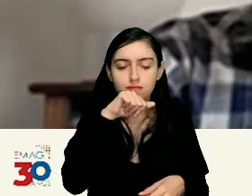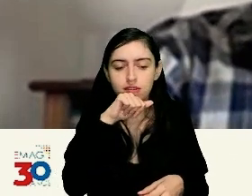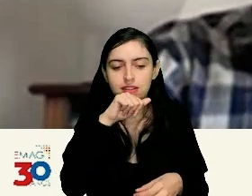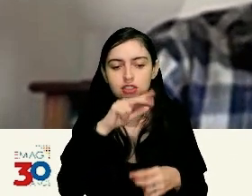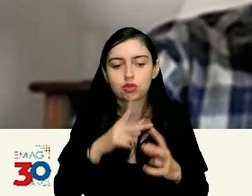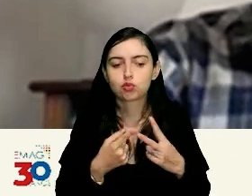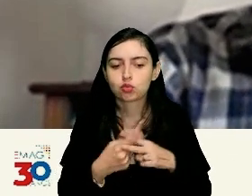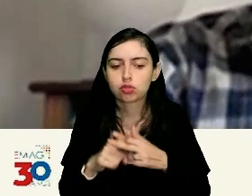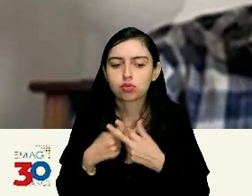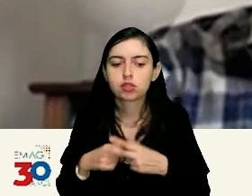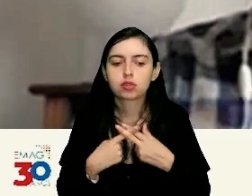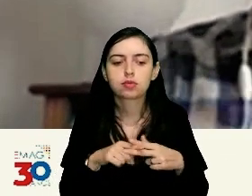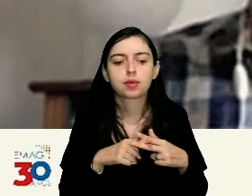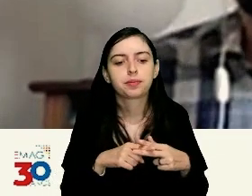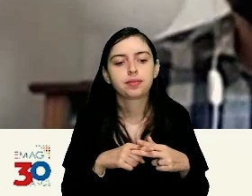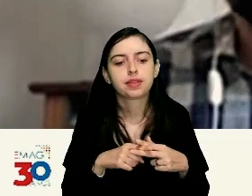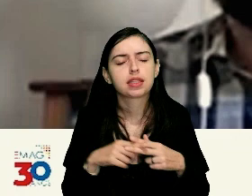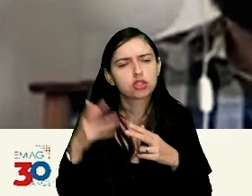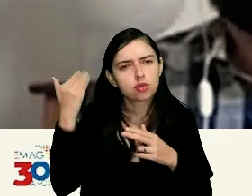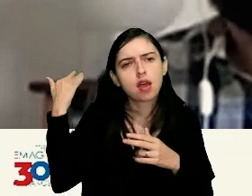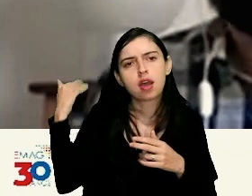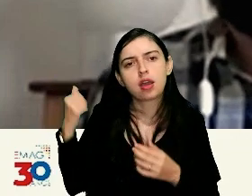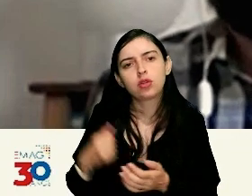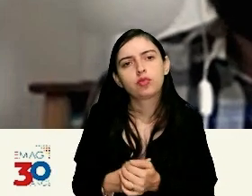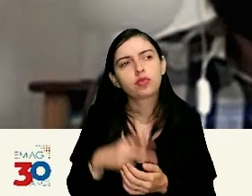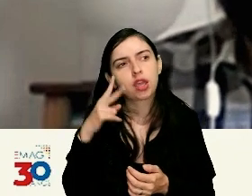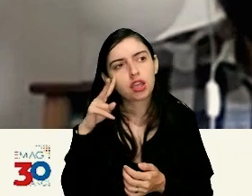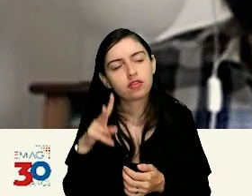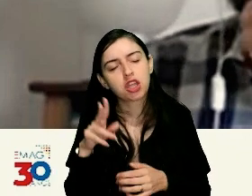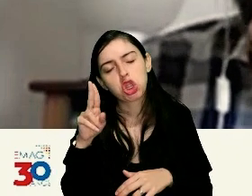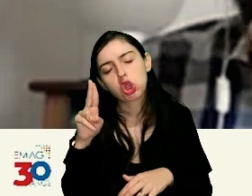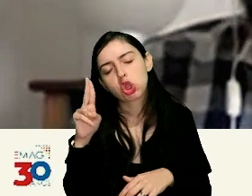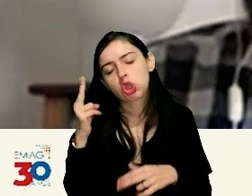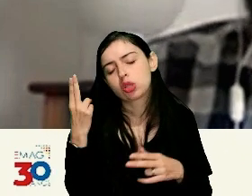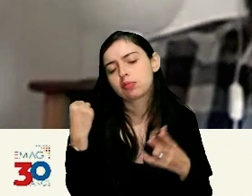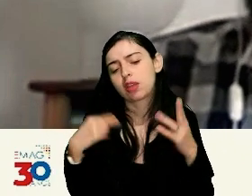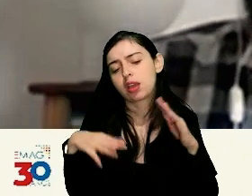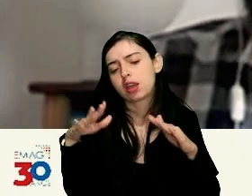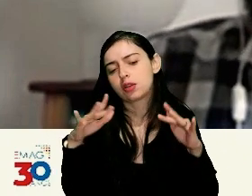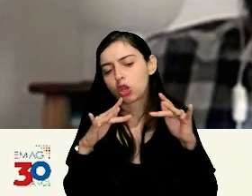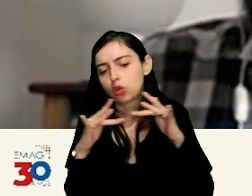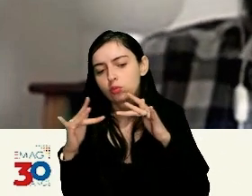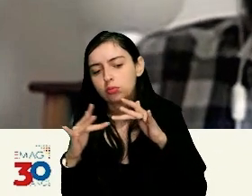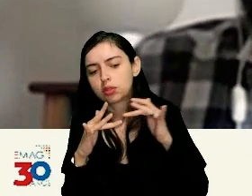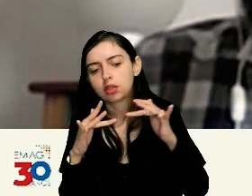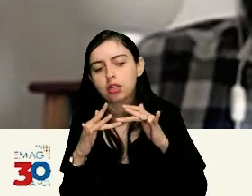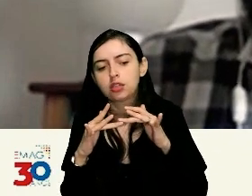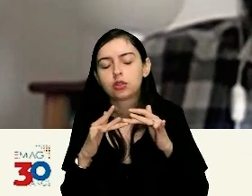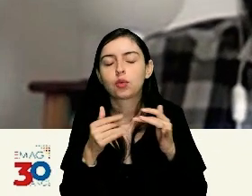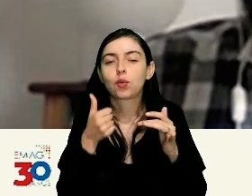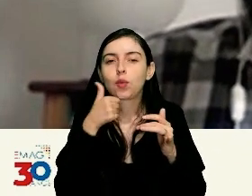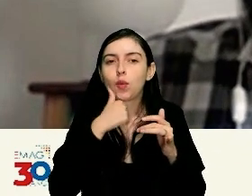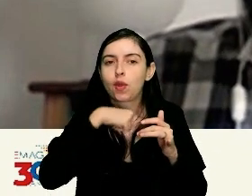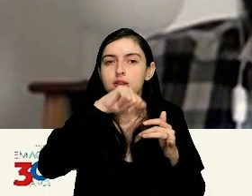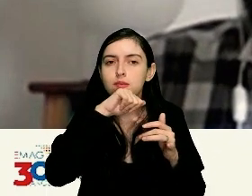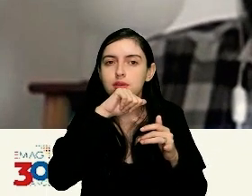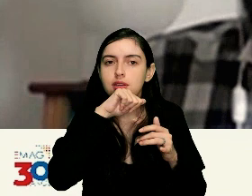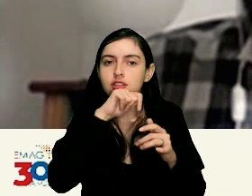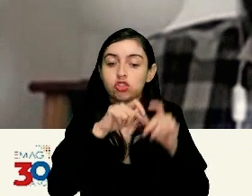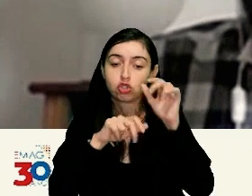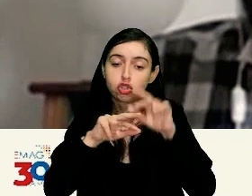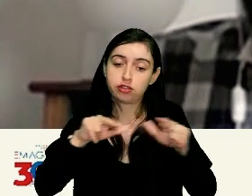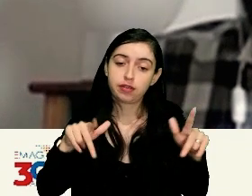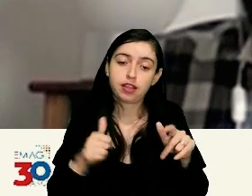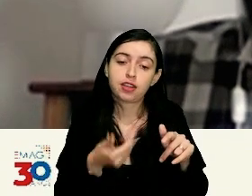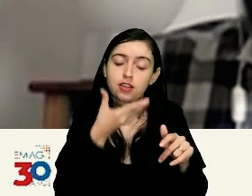ainda patriarcal, a gente vê que normalmente o vínculo dos filhos é mais próximo com as mães do que com os pais, né? Então, isso acaba realmente